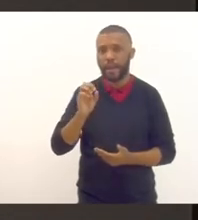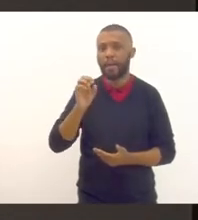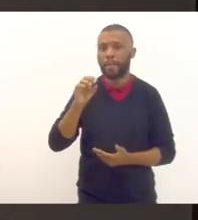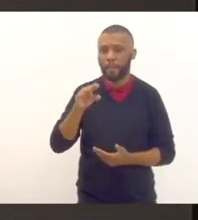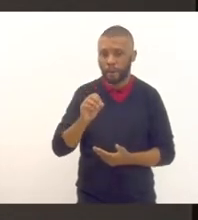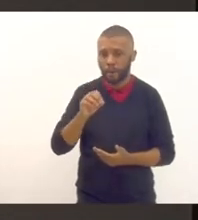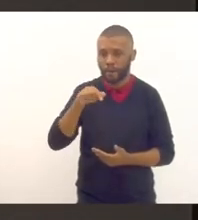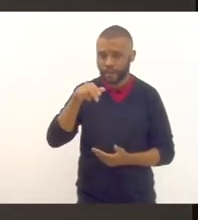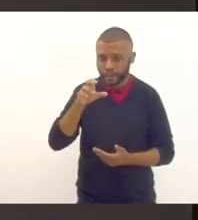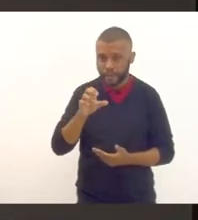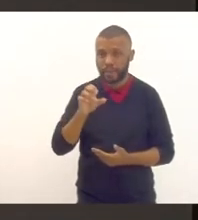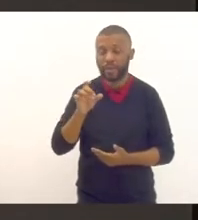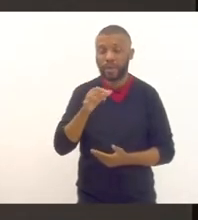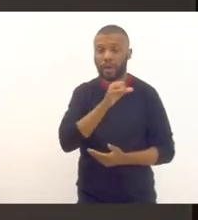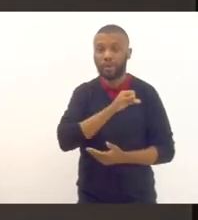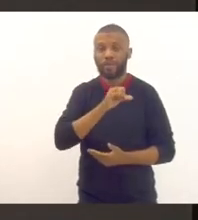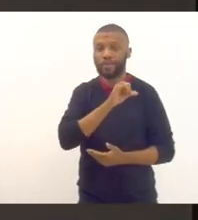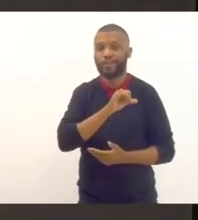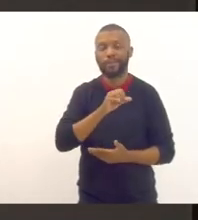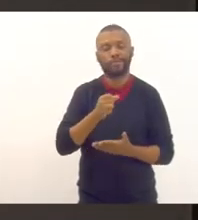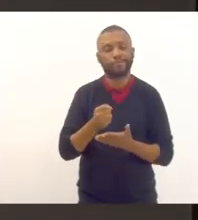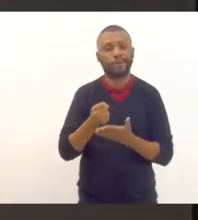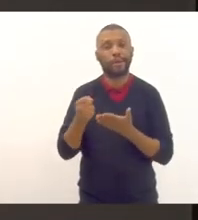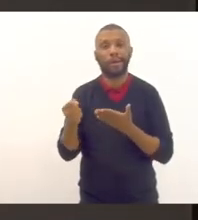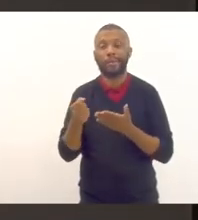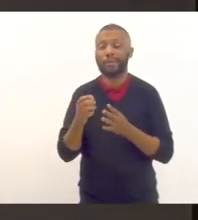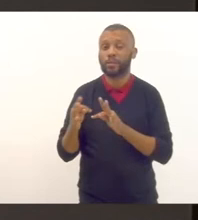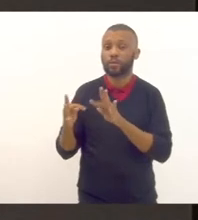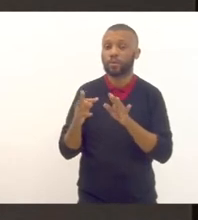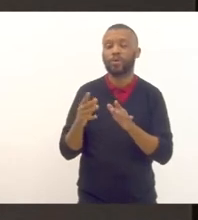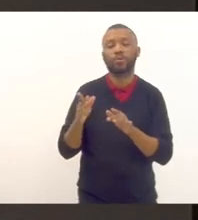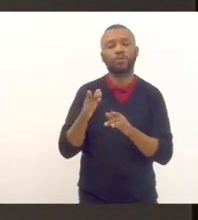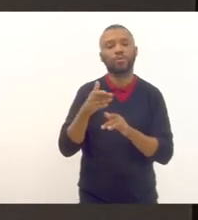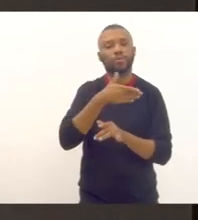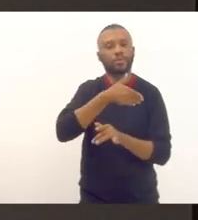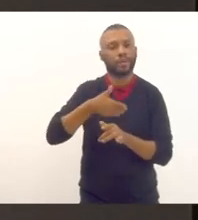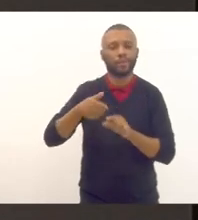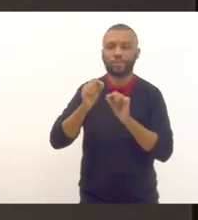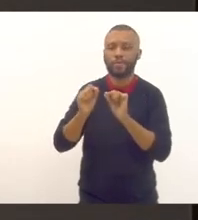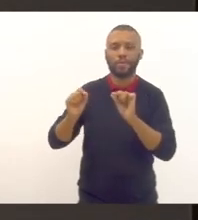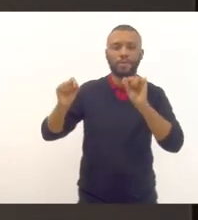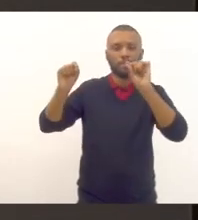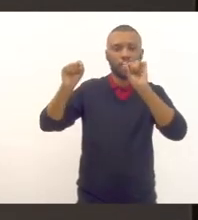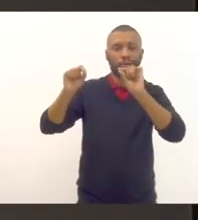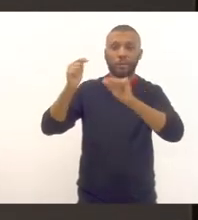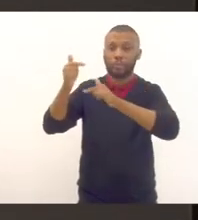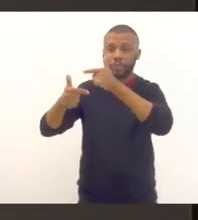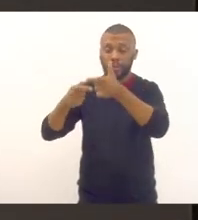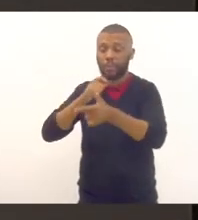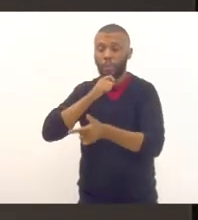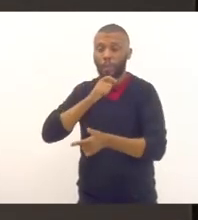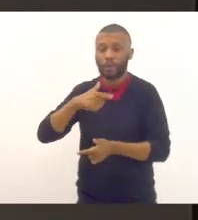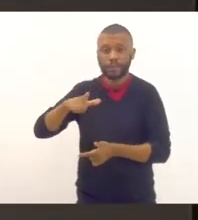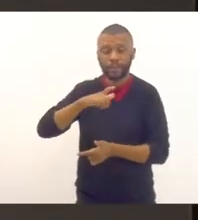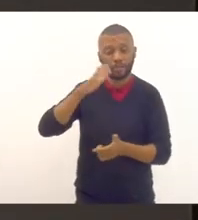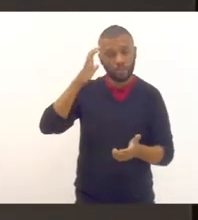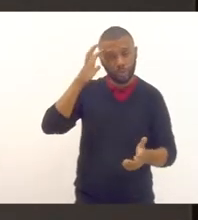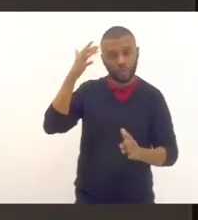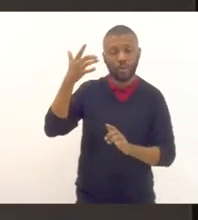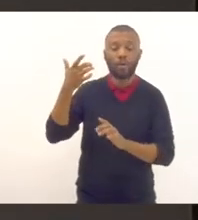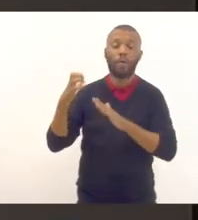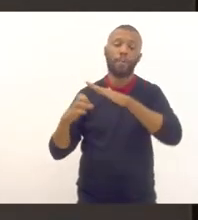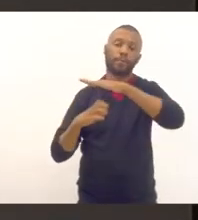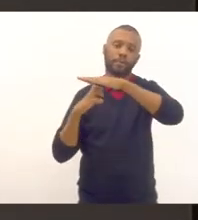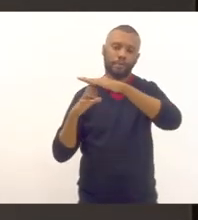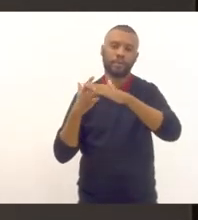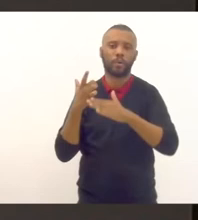os estados que não exercem essa atividade. Causam saída dos empresários, por sua vez,